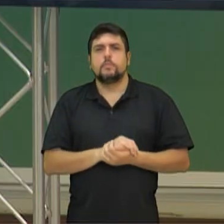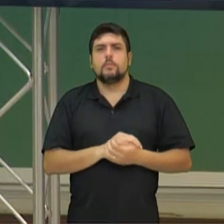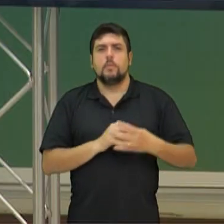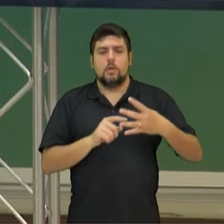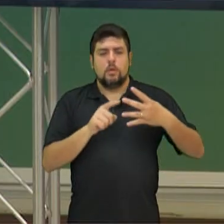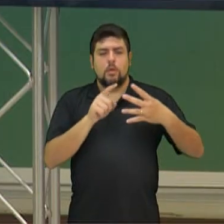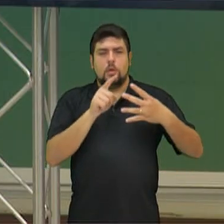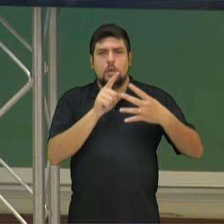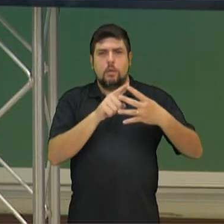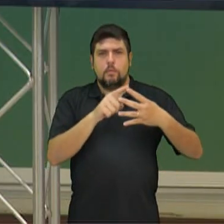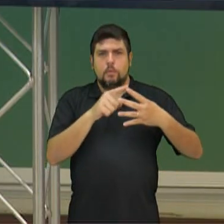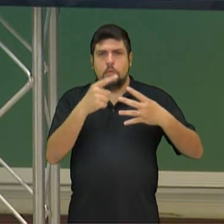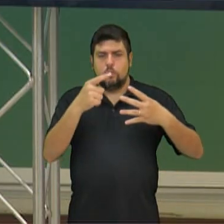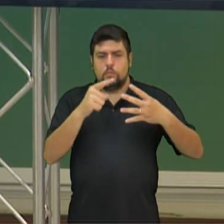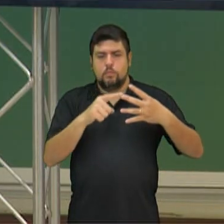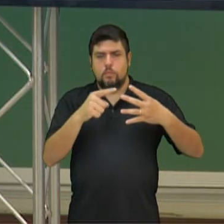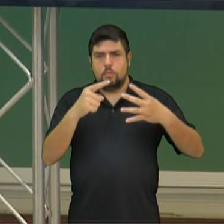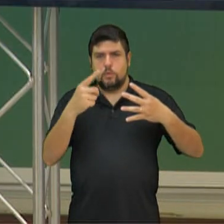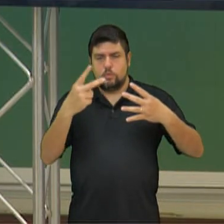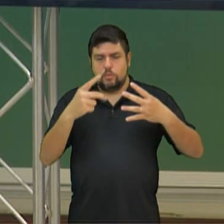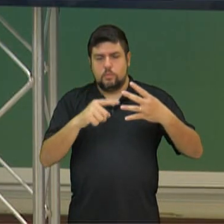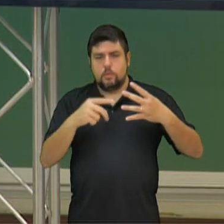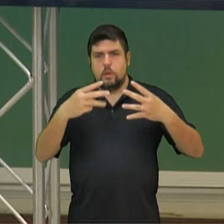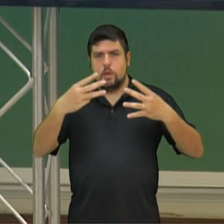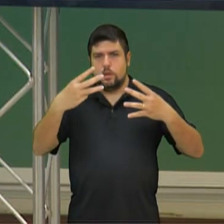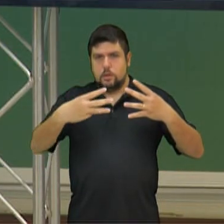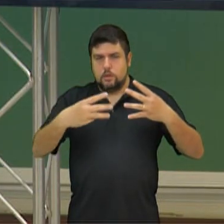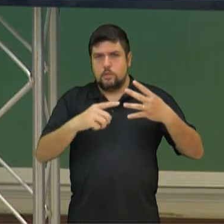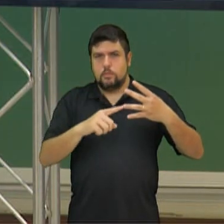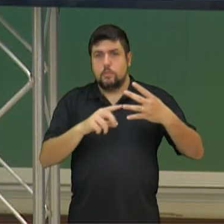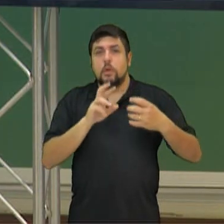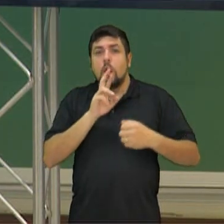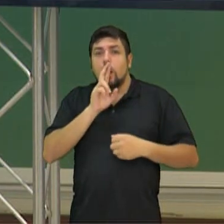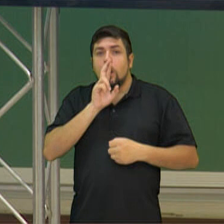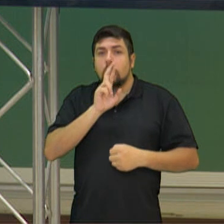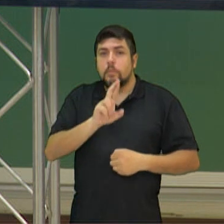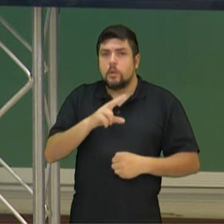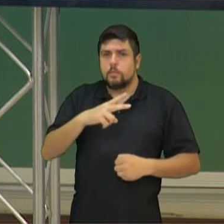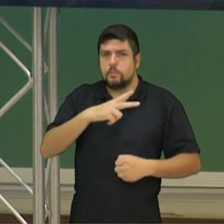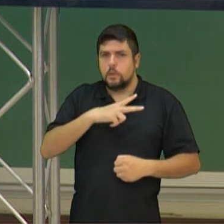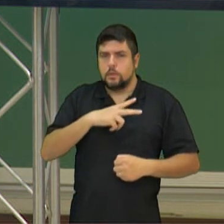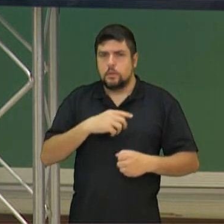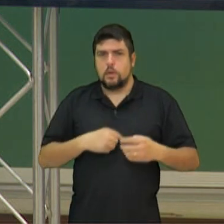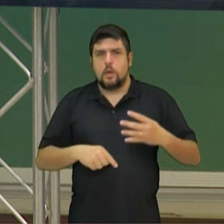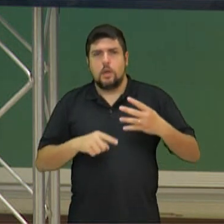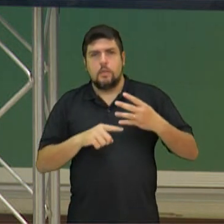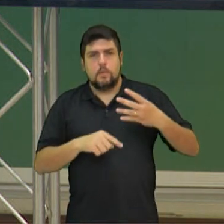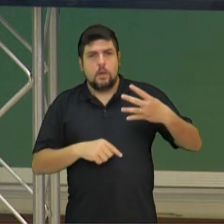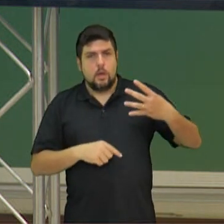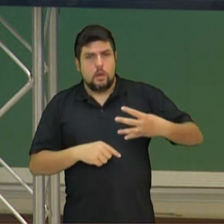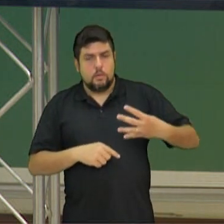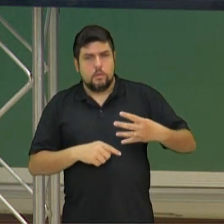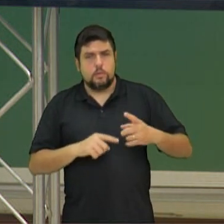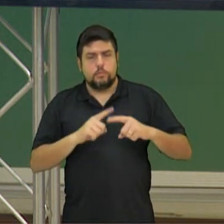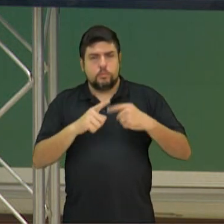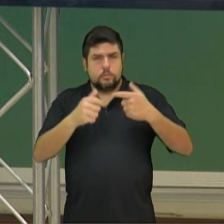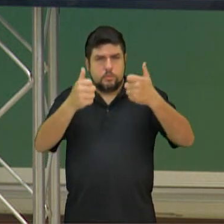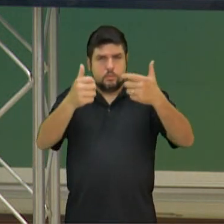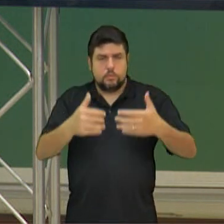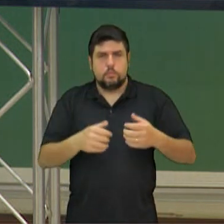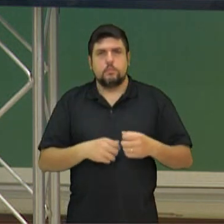e a número 3, elas são respostas pessoais, tá ok? E a número 4 eu já explico. A número 1 diz assim,